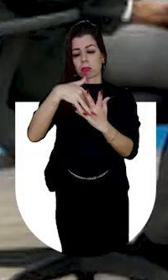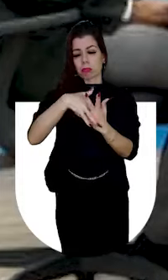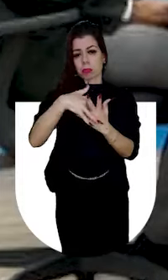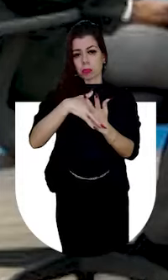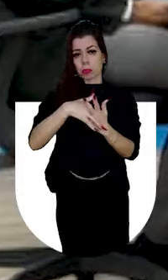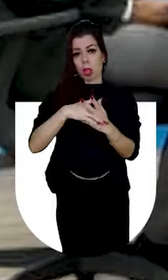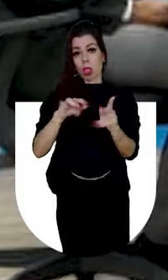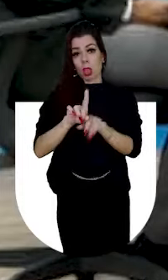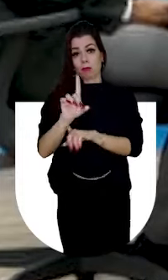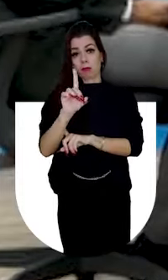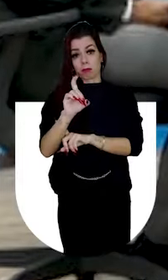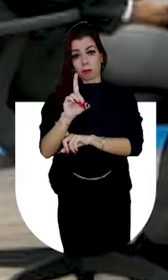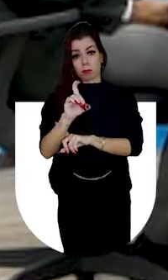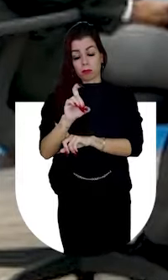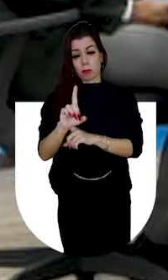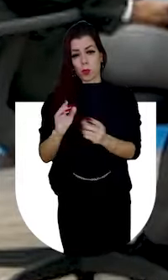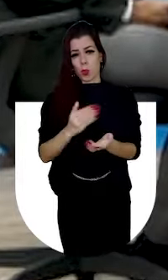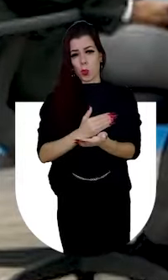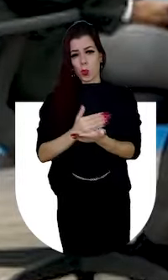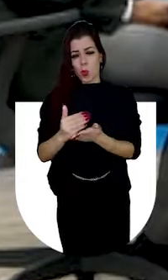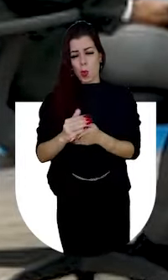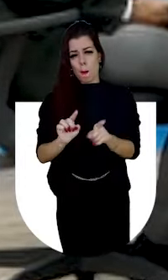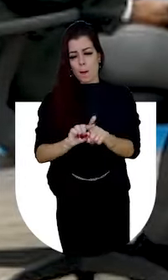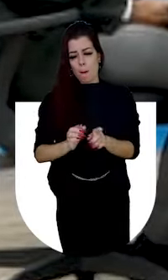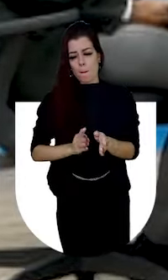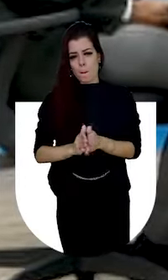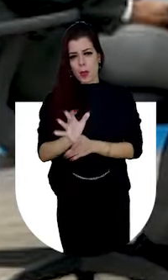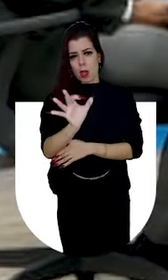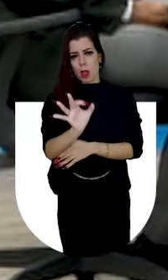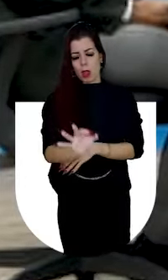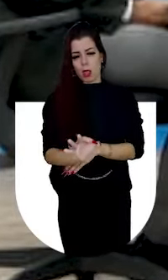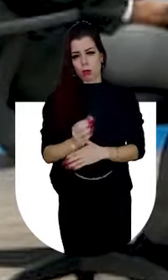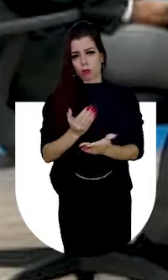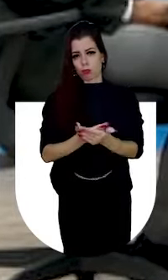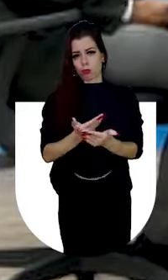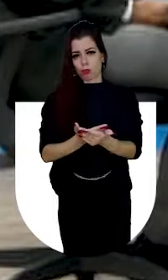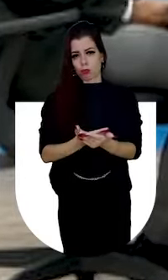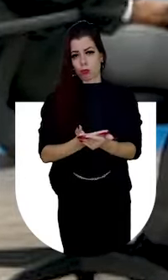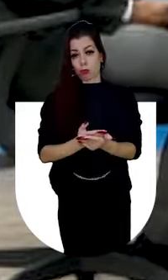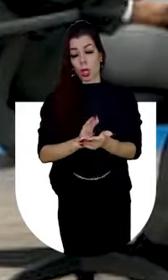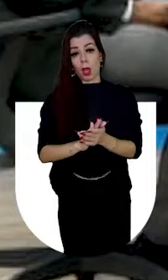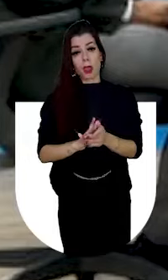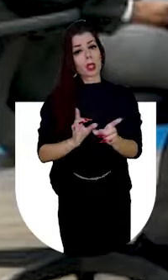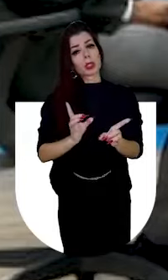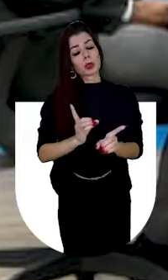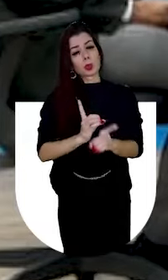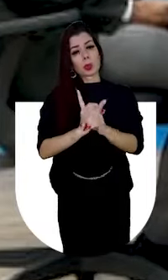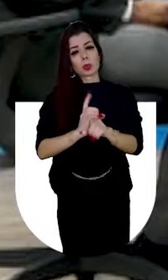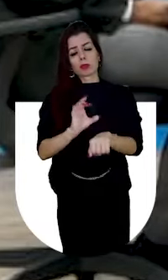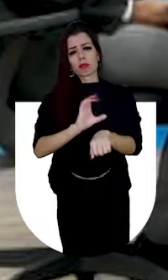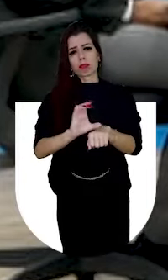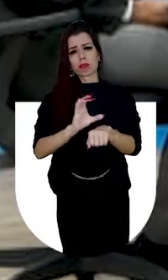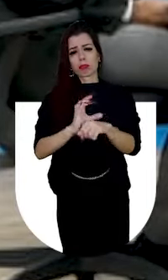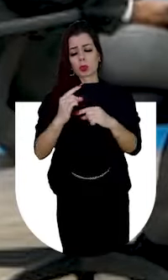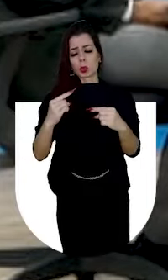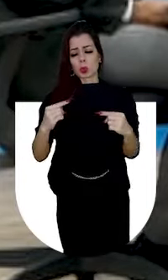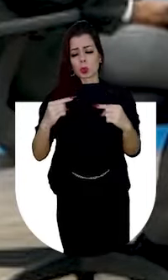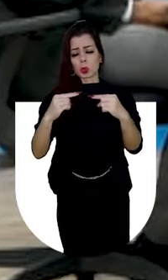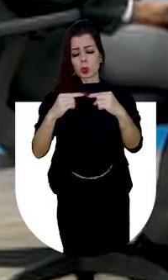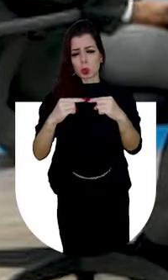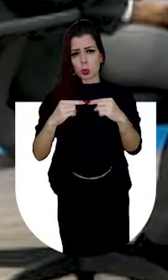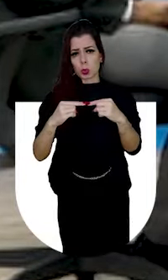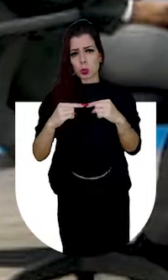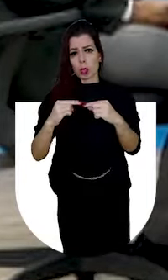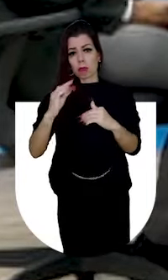e já encontra um curso que converse com a qualificação. É garantir para o estudante que, mesmo que ele se qualifique, que ele seja absorvido pelo mercado de trabalho, mesmo assim